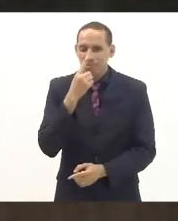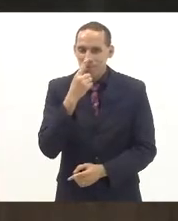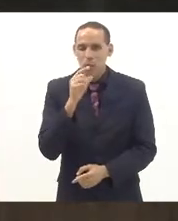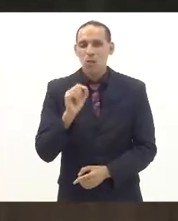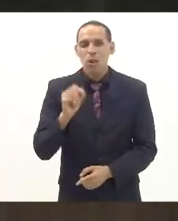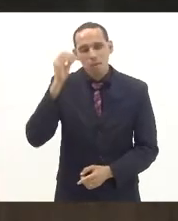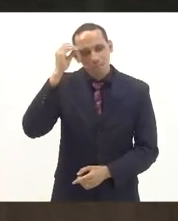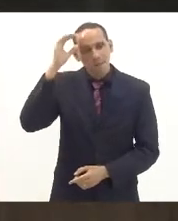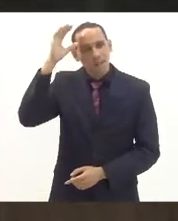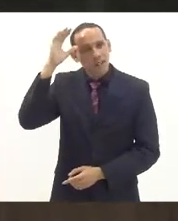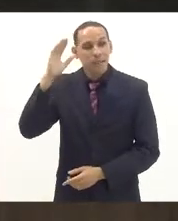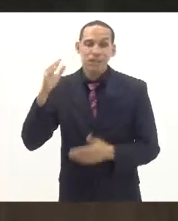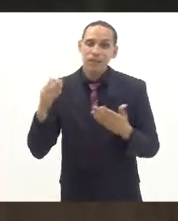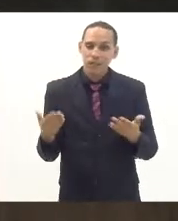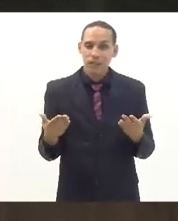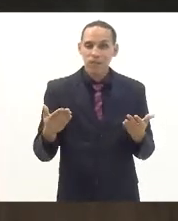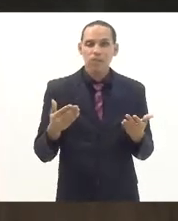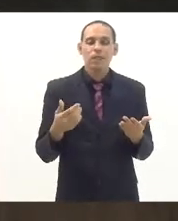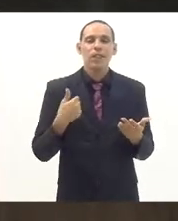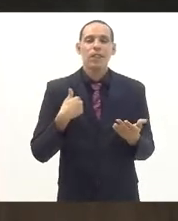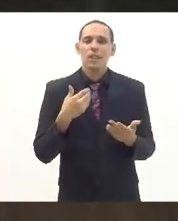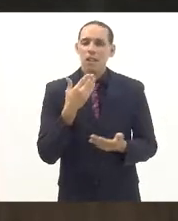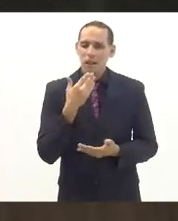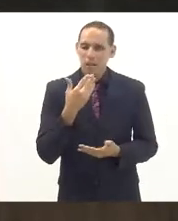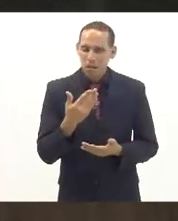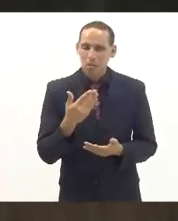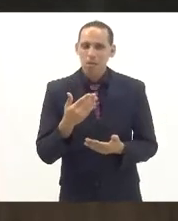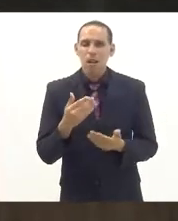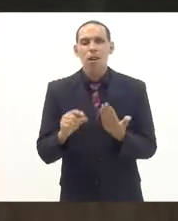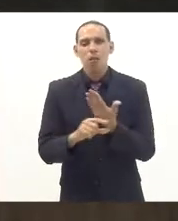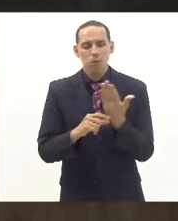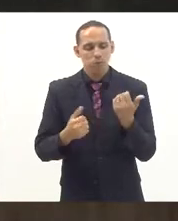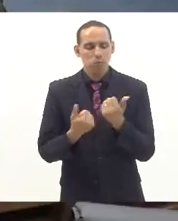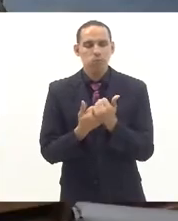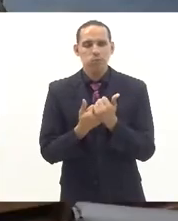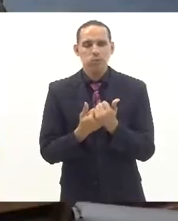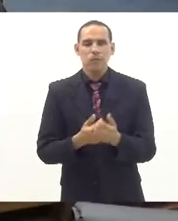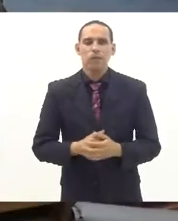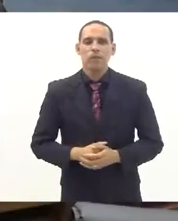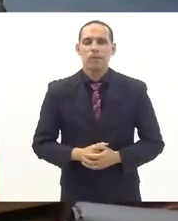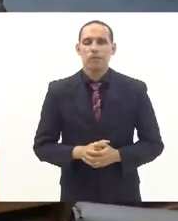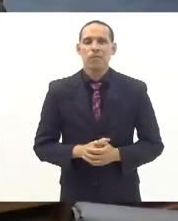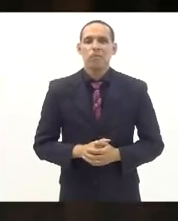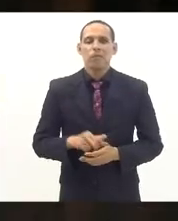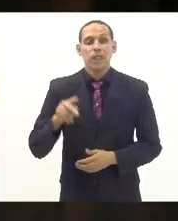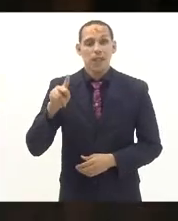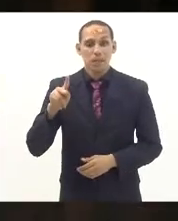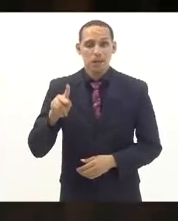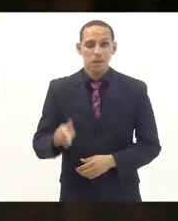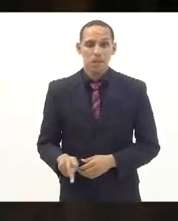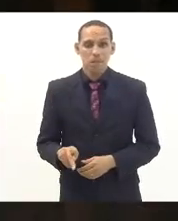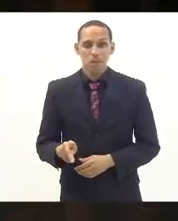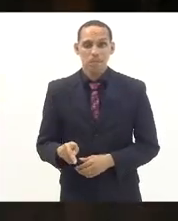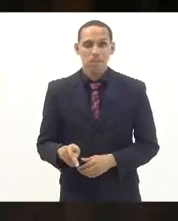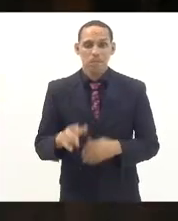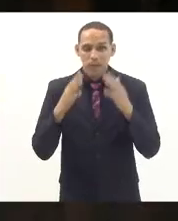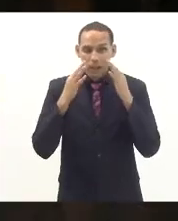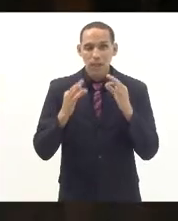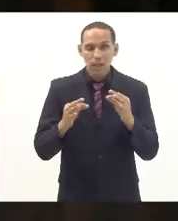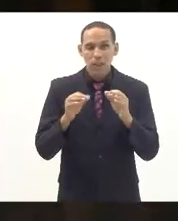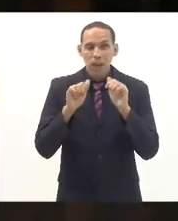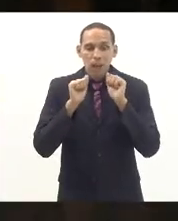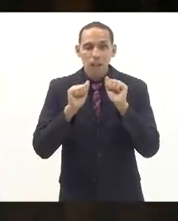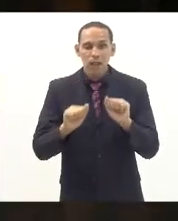conhecimento Não nessa direção também até peço Se possível com autoria por vossa excelência dessa chama atenção de